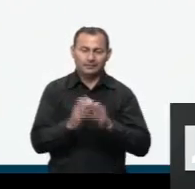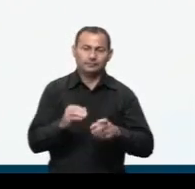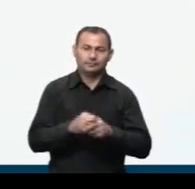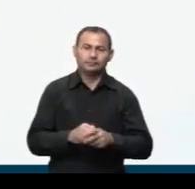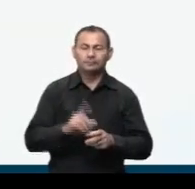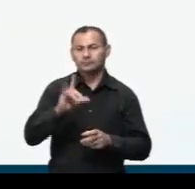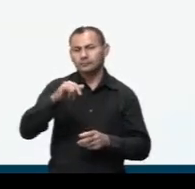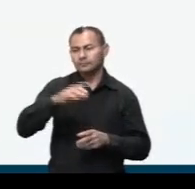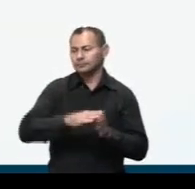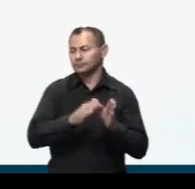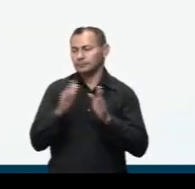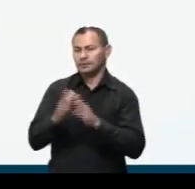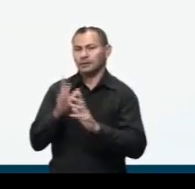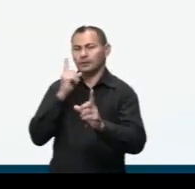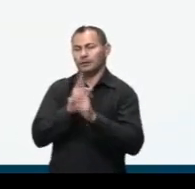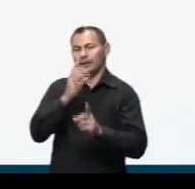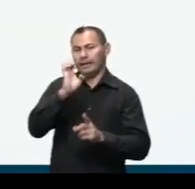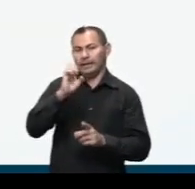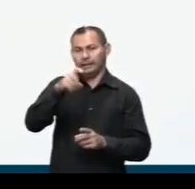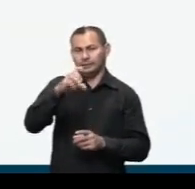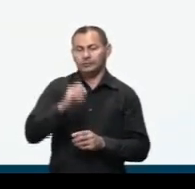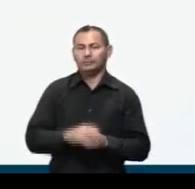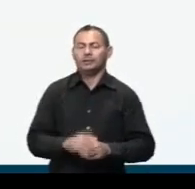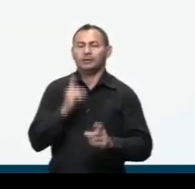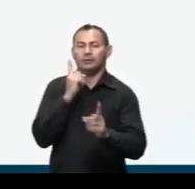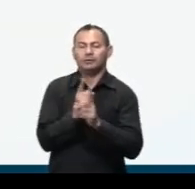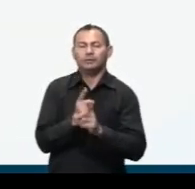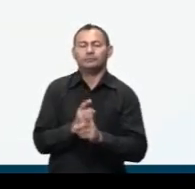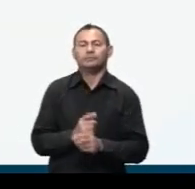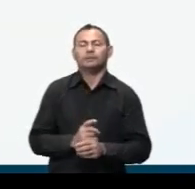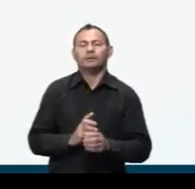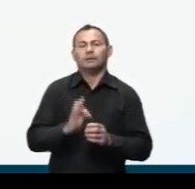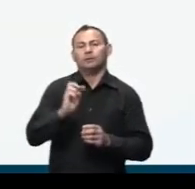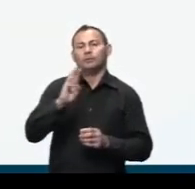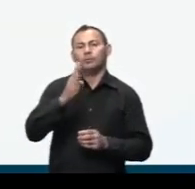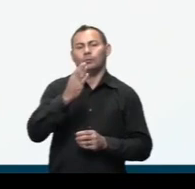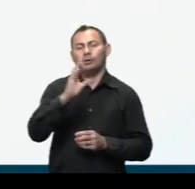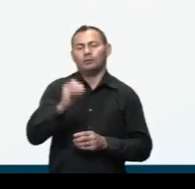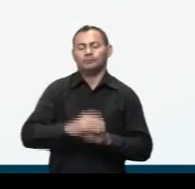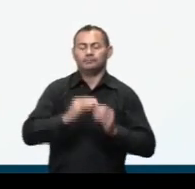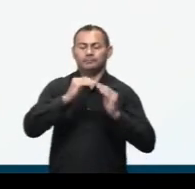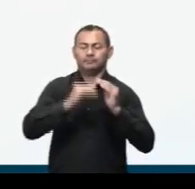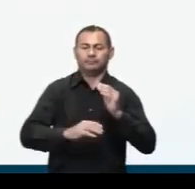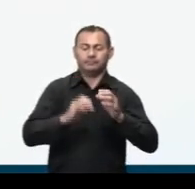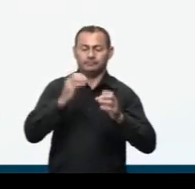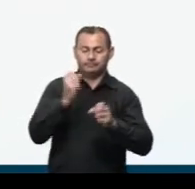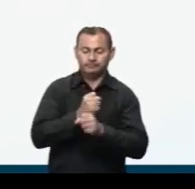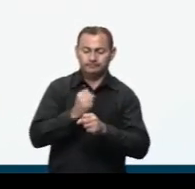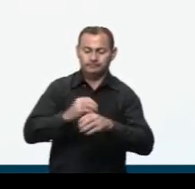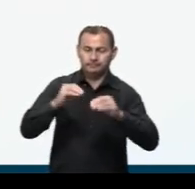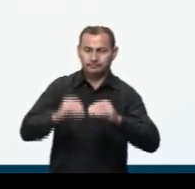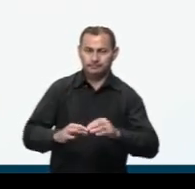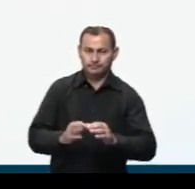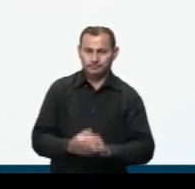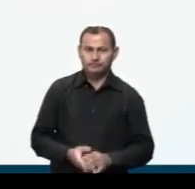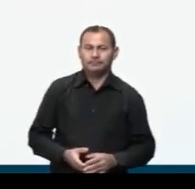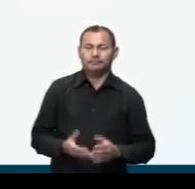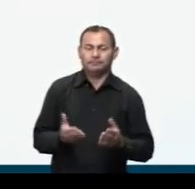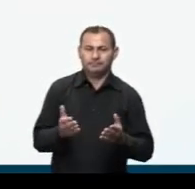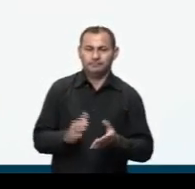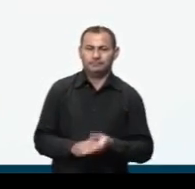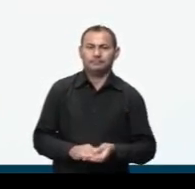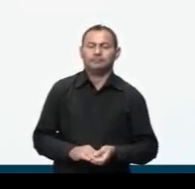traça uma linha aqui para achar os eixos. Achou o eixo do tubulão, desce a escavação.